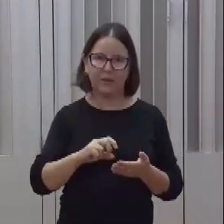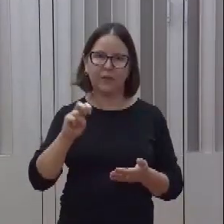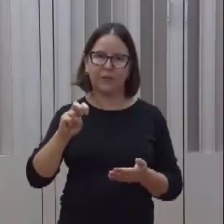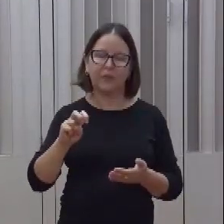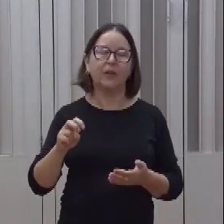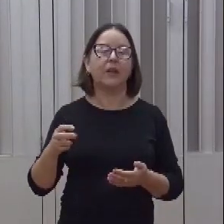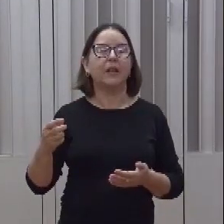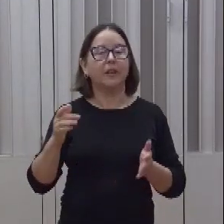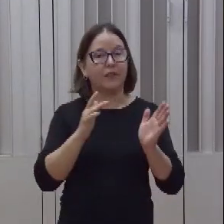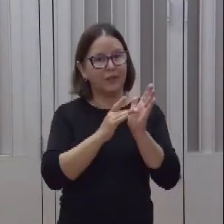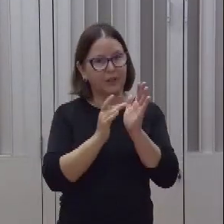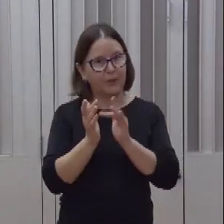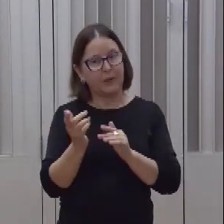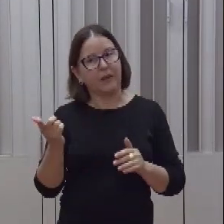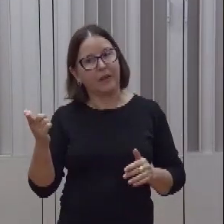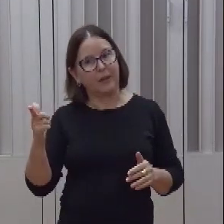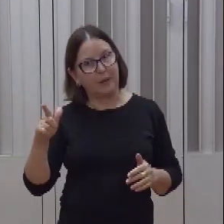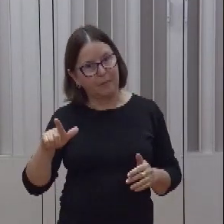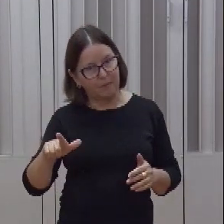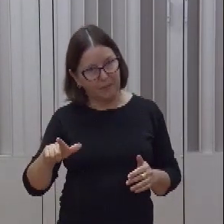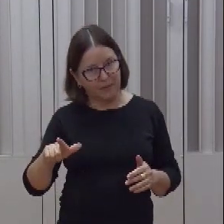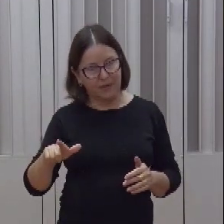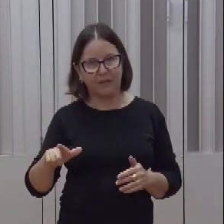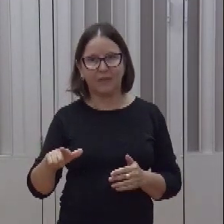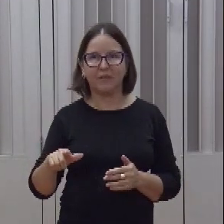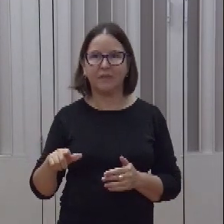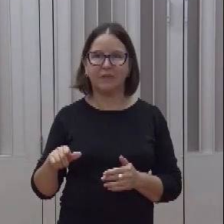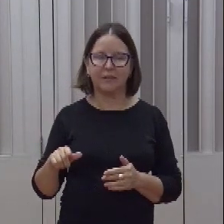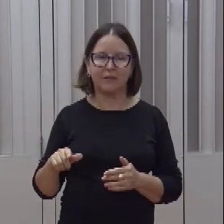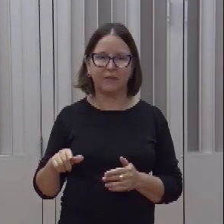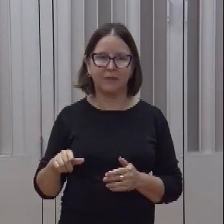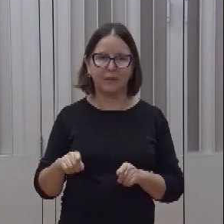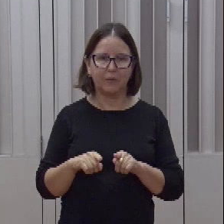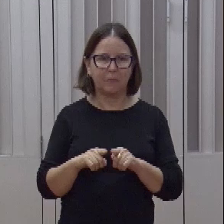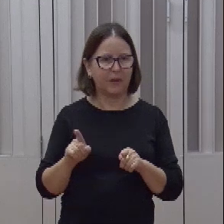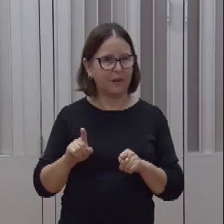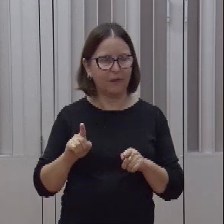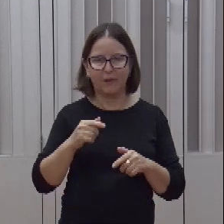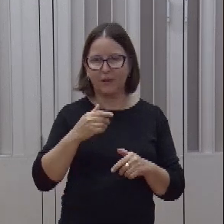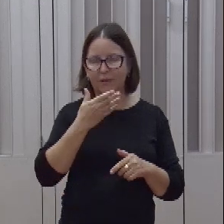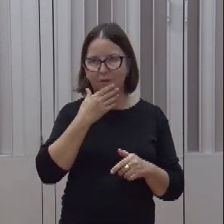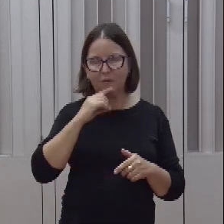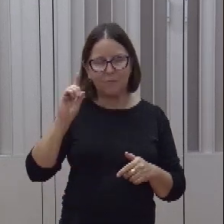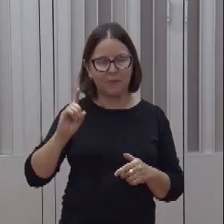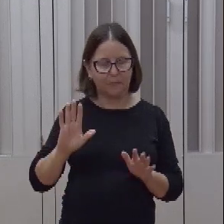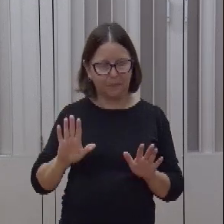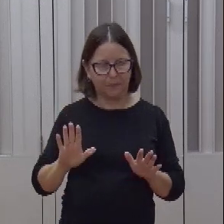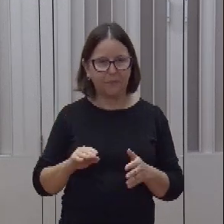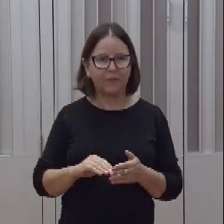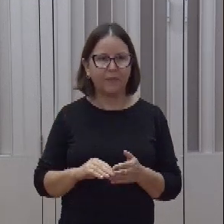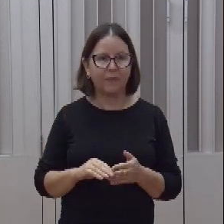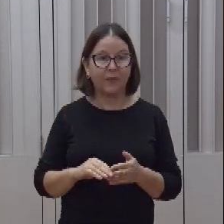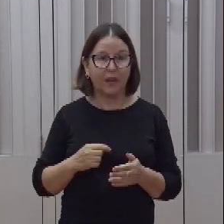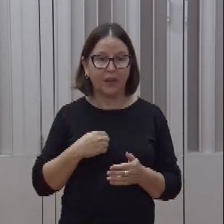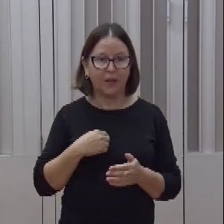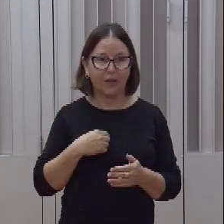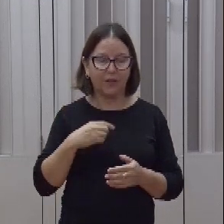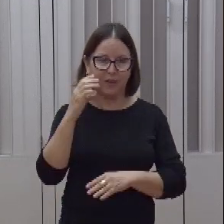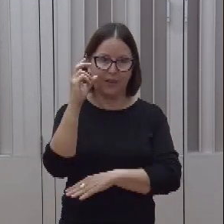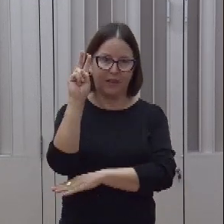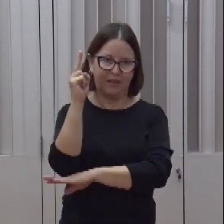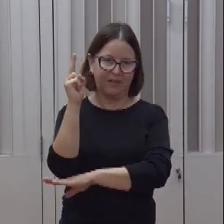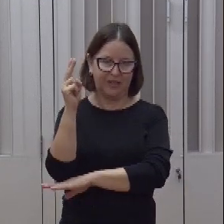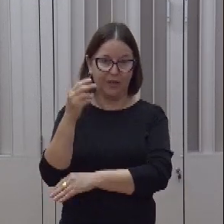a mesma coisa que ele disse, só que ele aqui não disse que o pai é o agricultor. Eu sou a videira, vós os